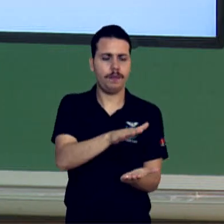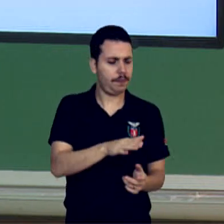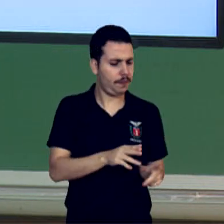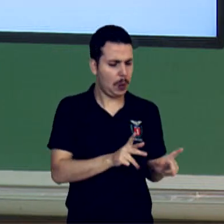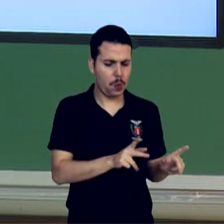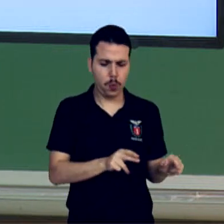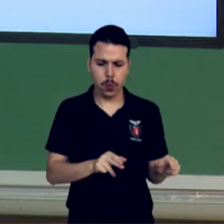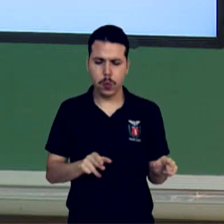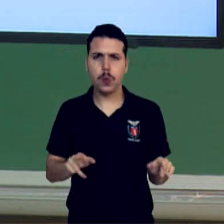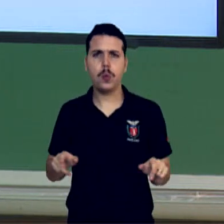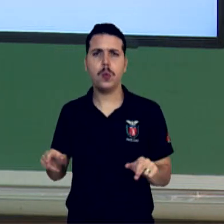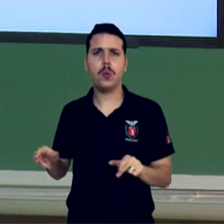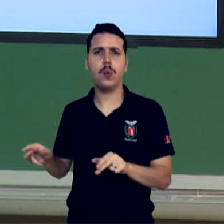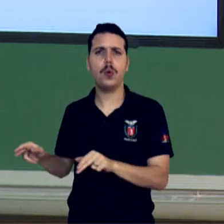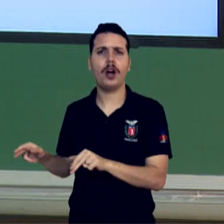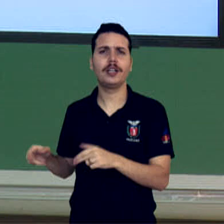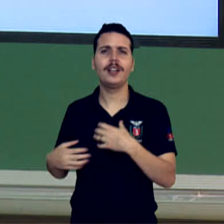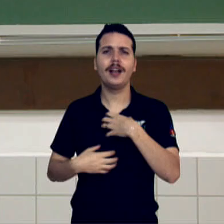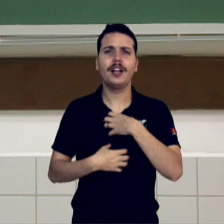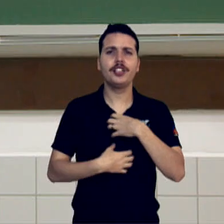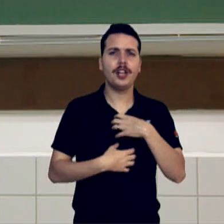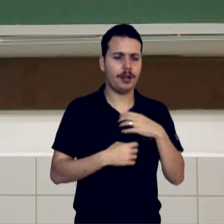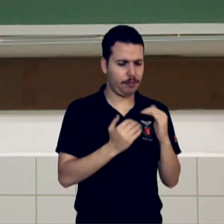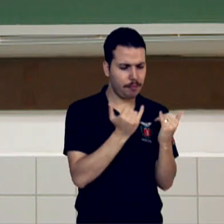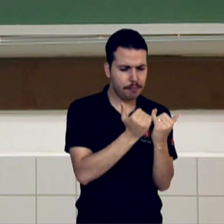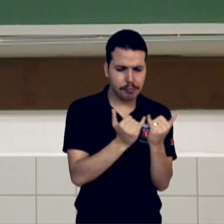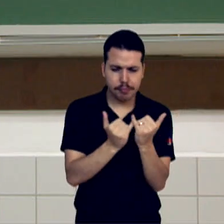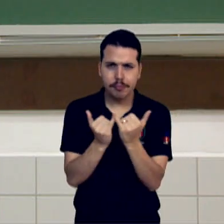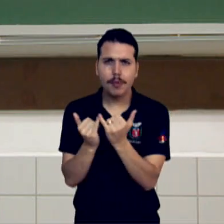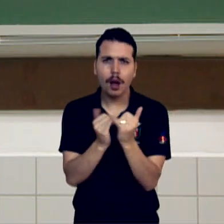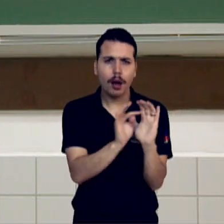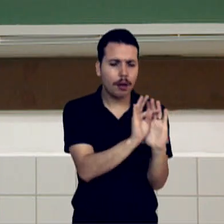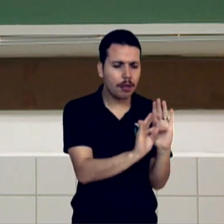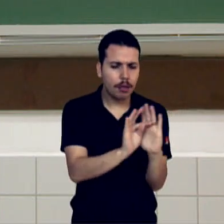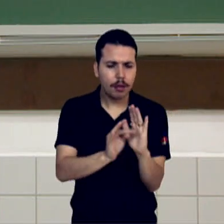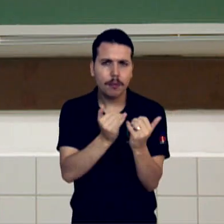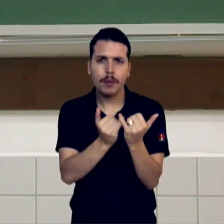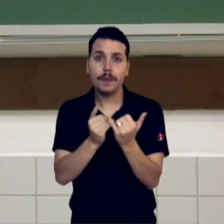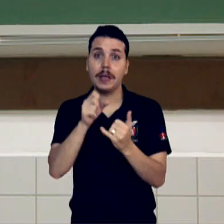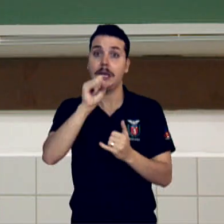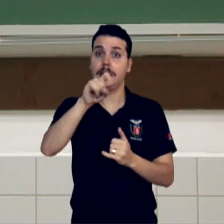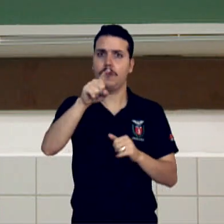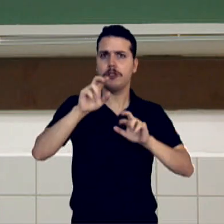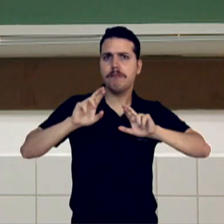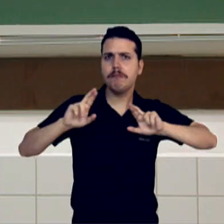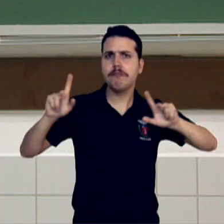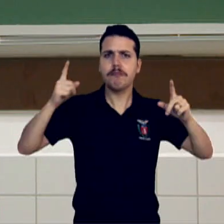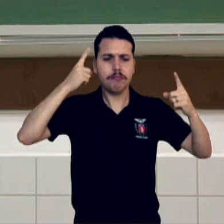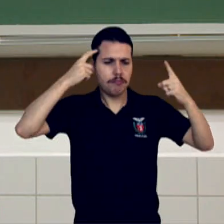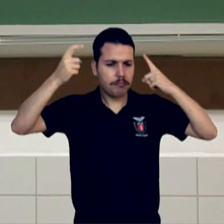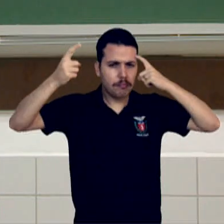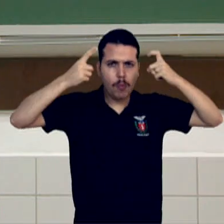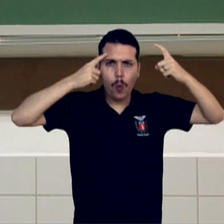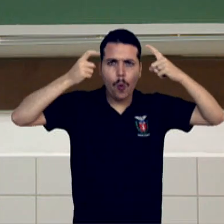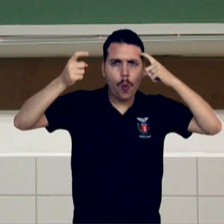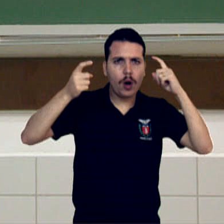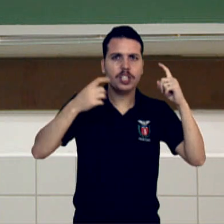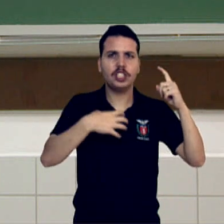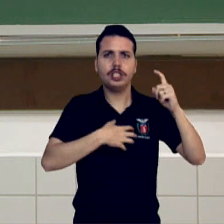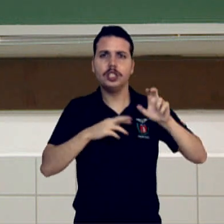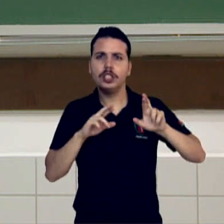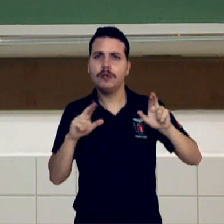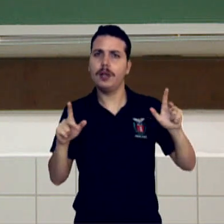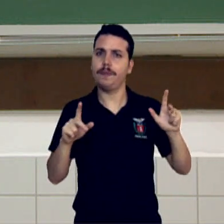igual, a grande maioria está muito parecida. Se você for criativo, se você fizer de um modo